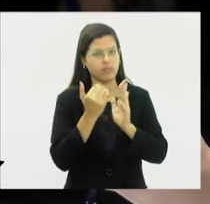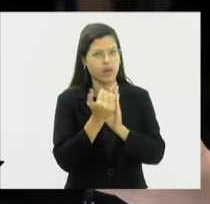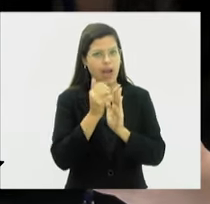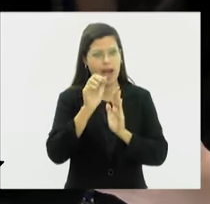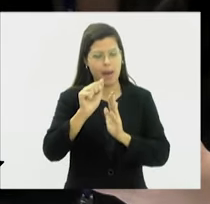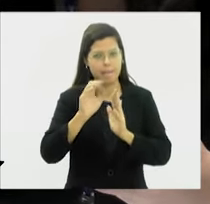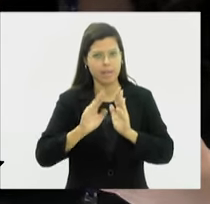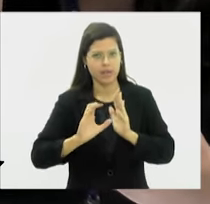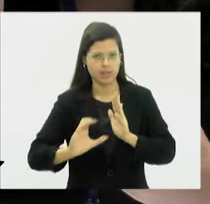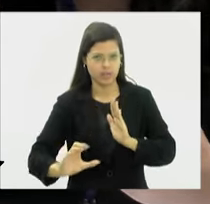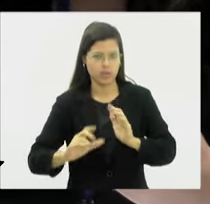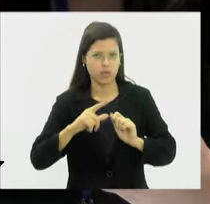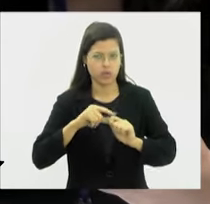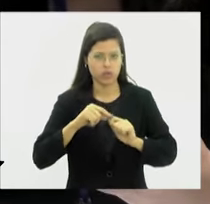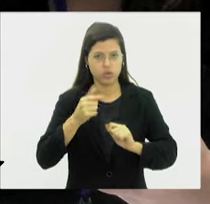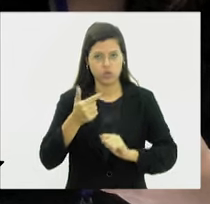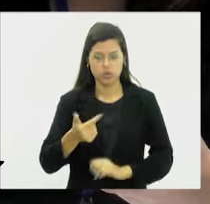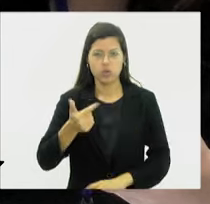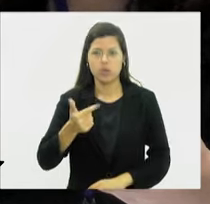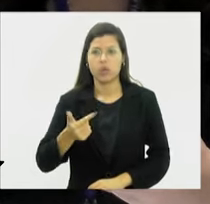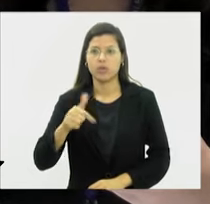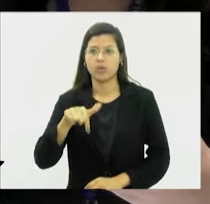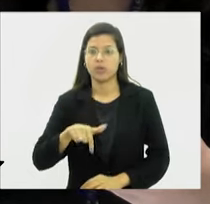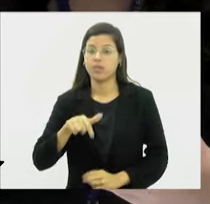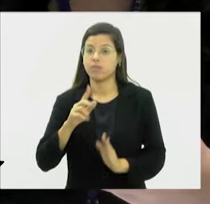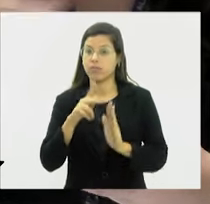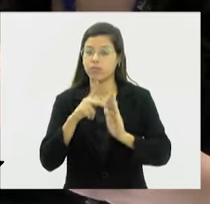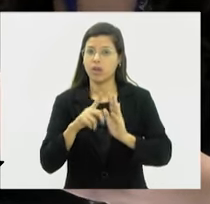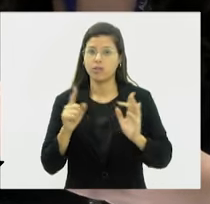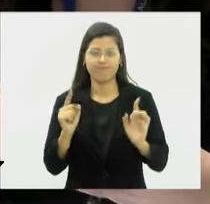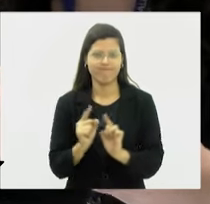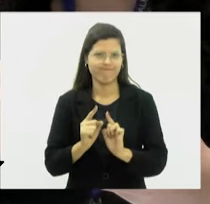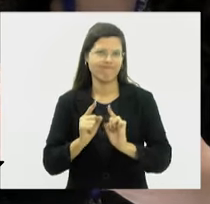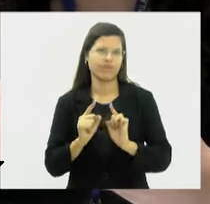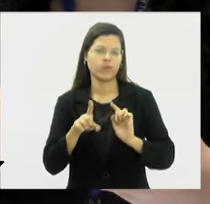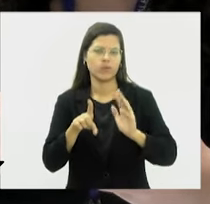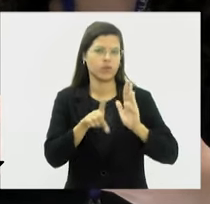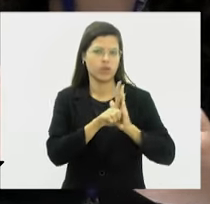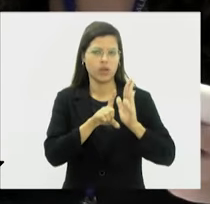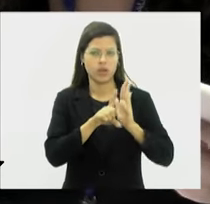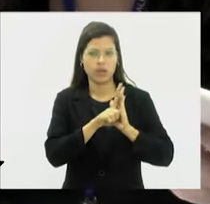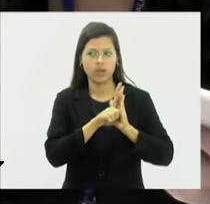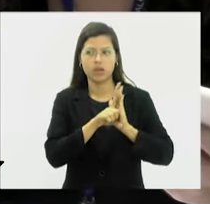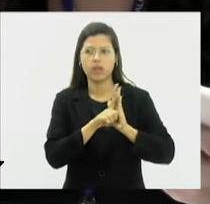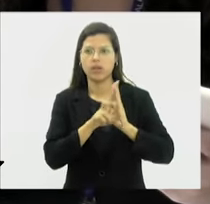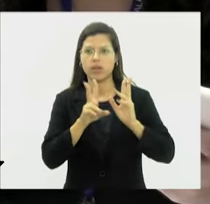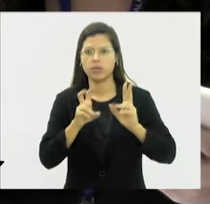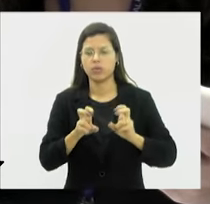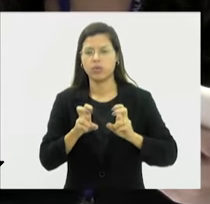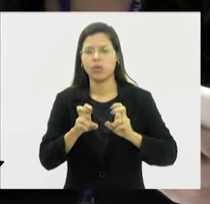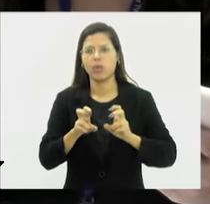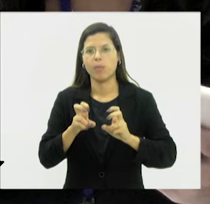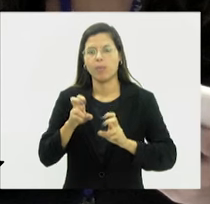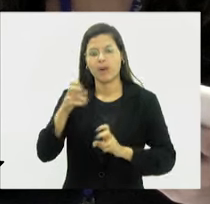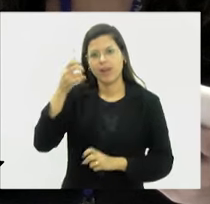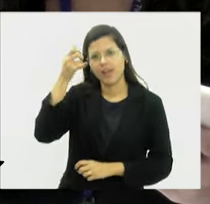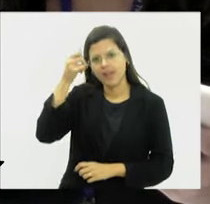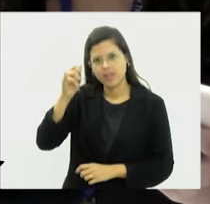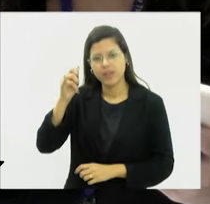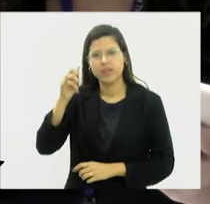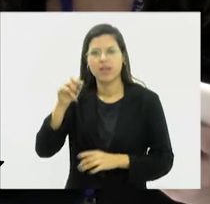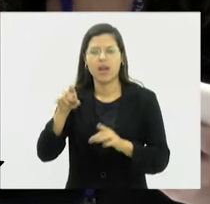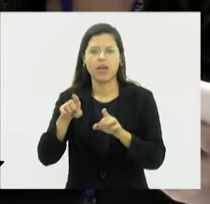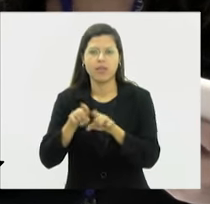2, esse projeto ele reduz o escopo da lei, que trata da prevenção e enfrentamento de situações de violência,